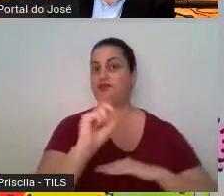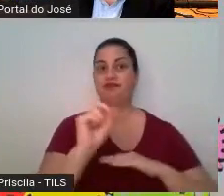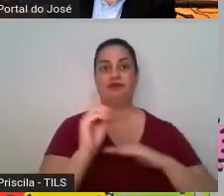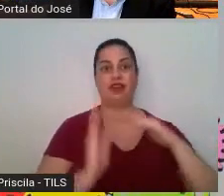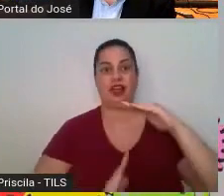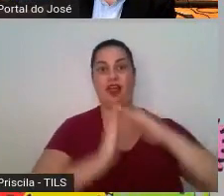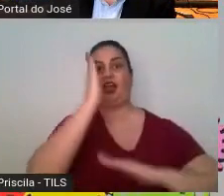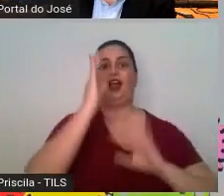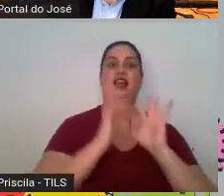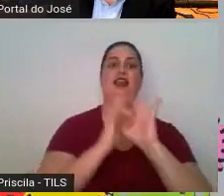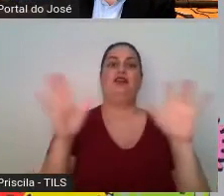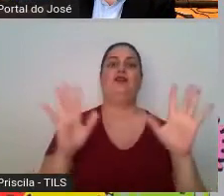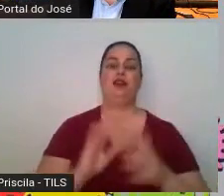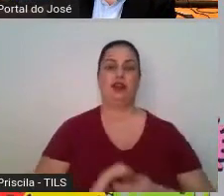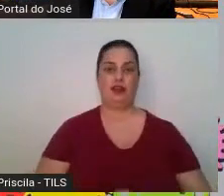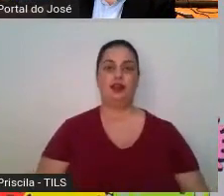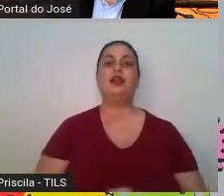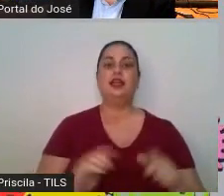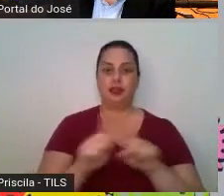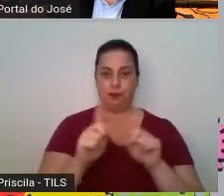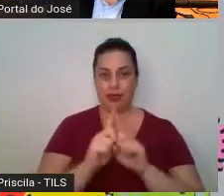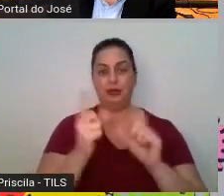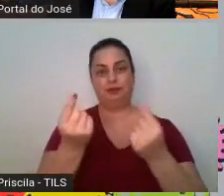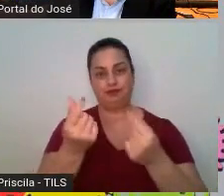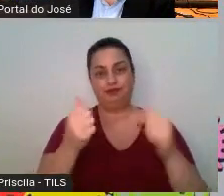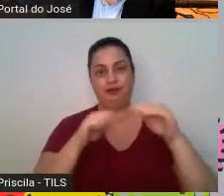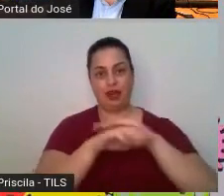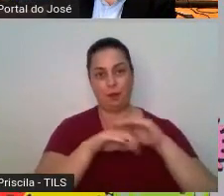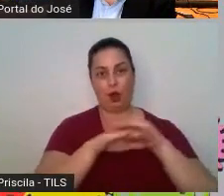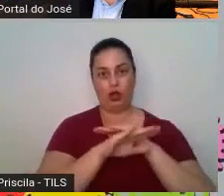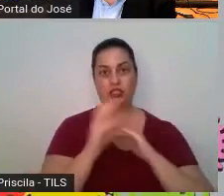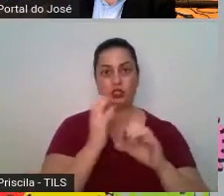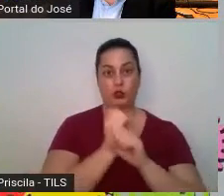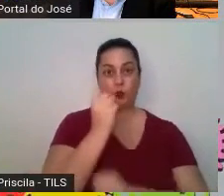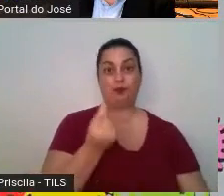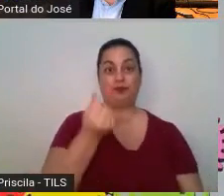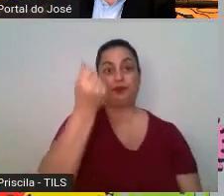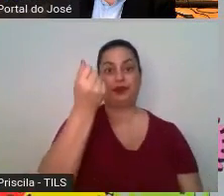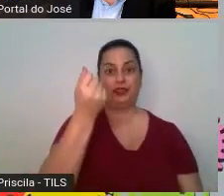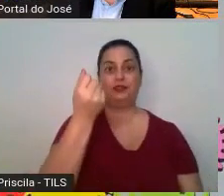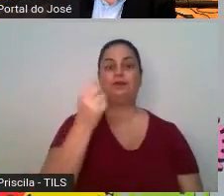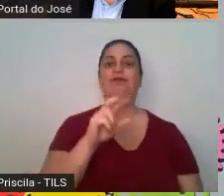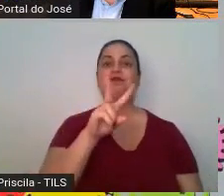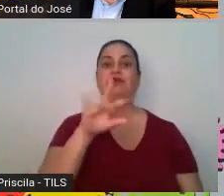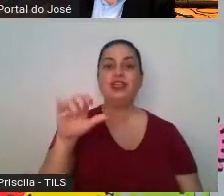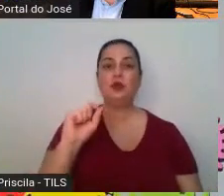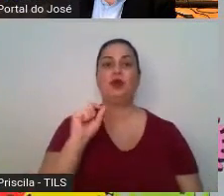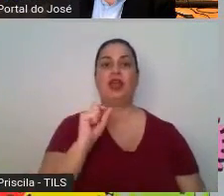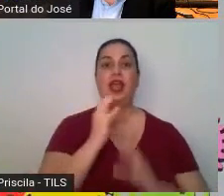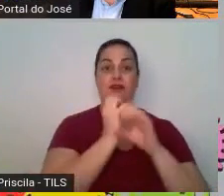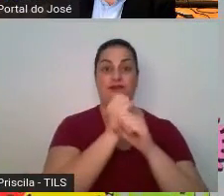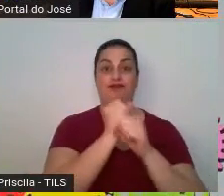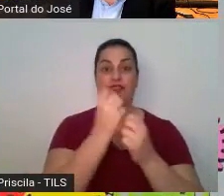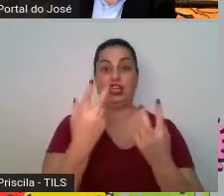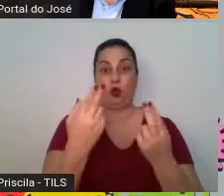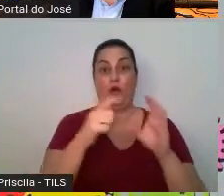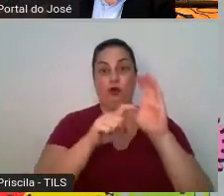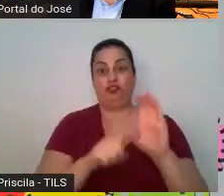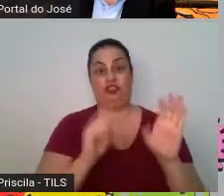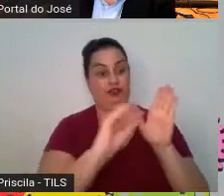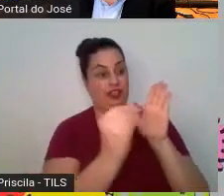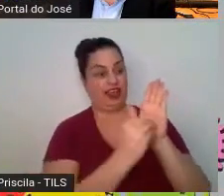pelo depósito voluntário remunerado sequer será contabilizada como dívida. Olha bem, é